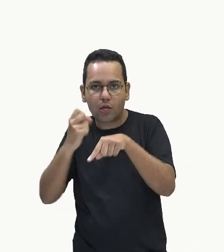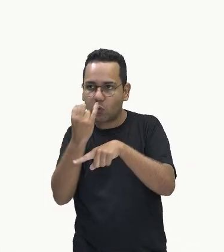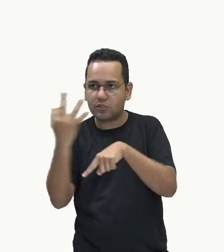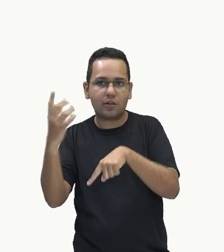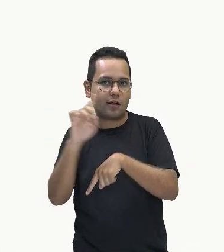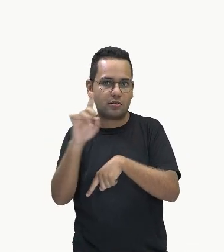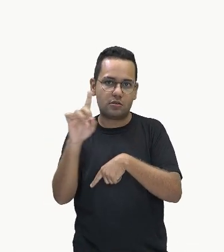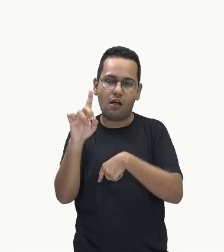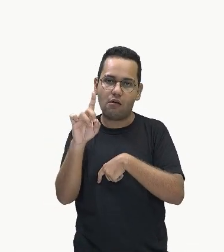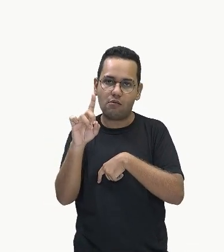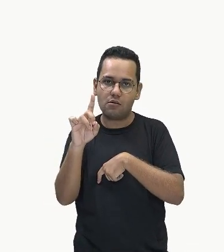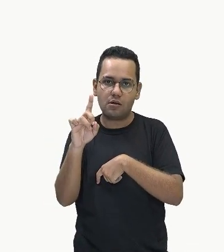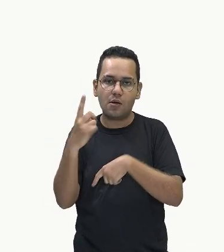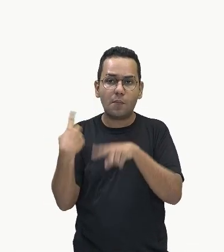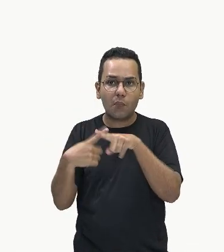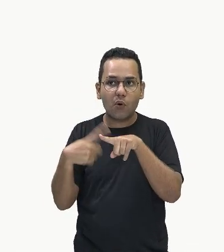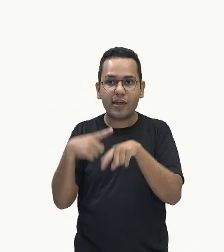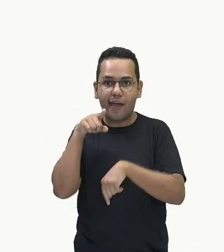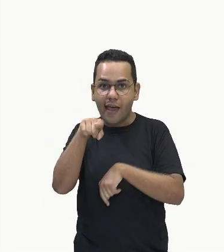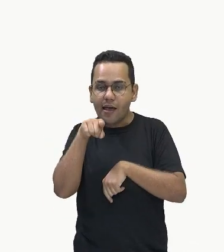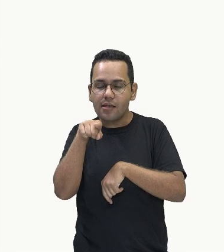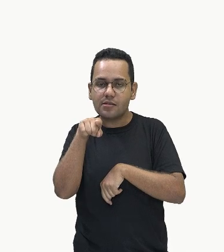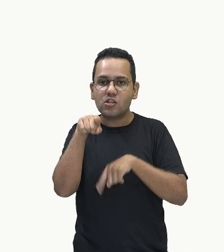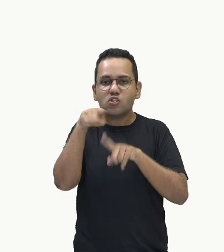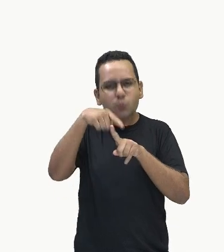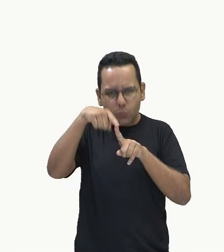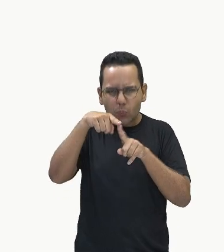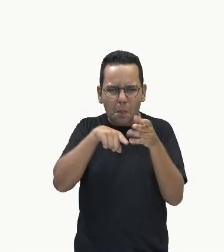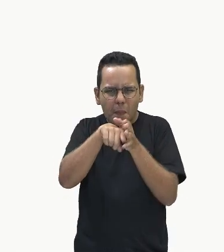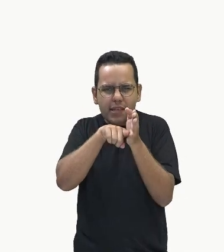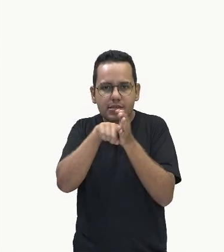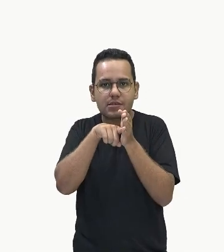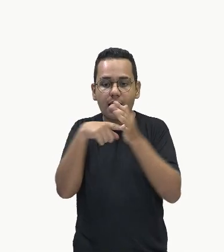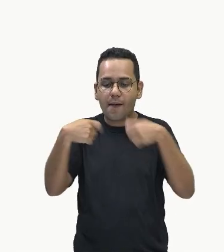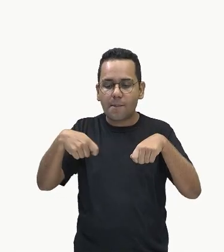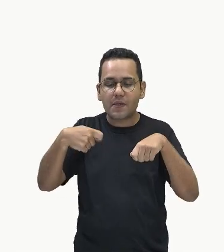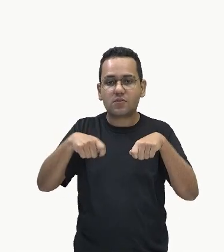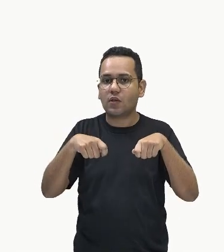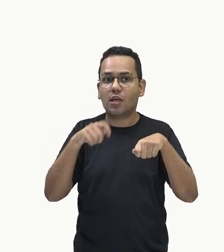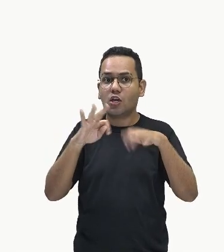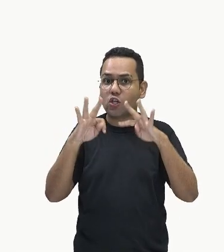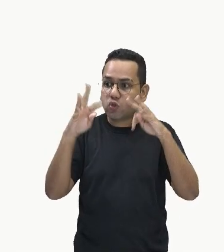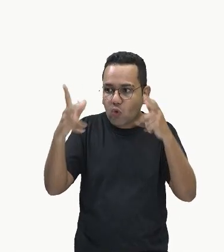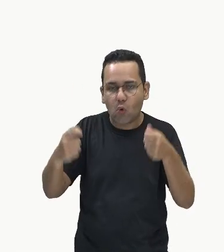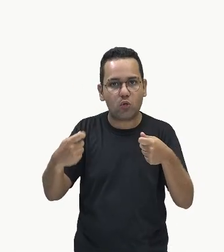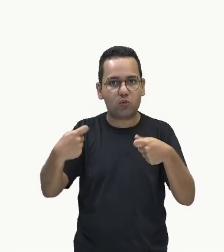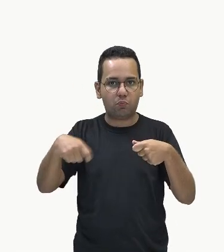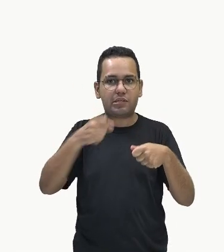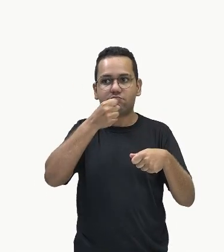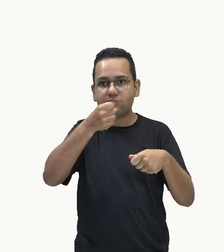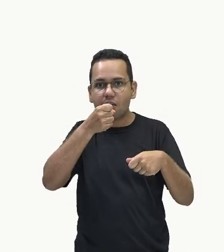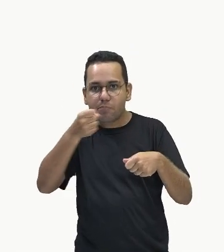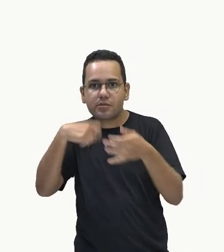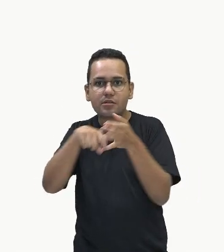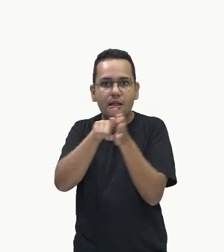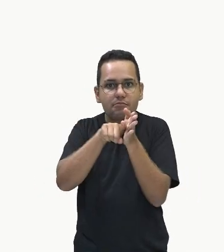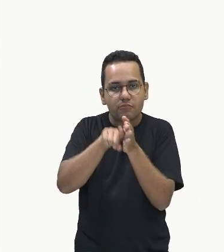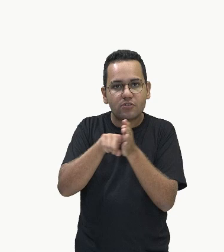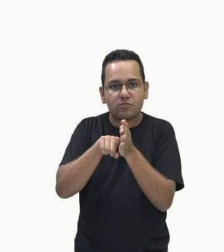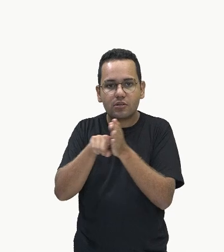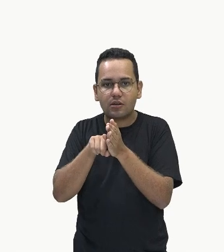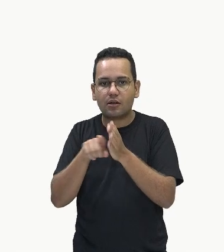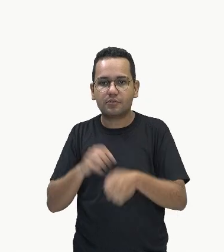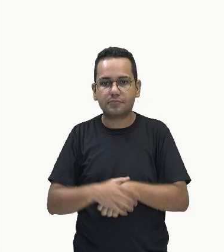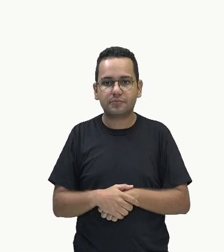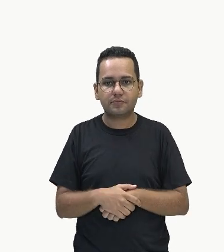Por quê? Porque ela necessita que toda a população seja investigada. No caso da amostra, a gente tira apenas uma